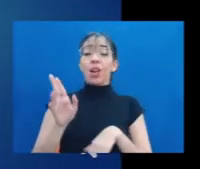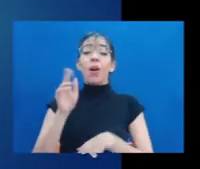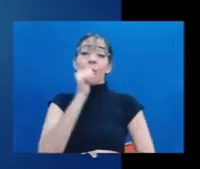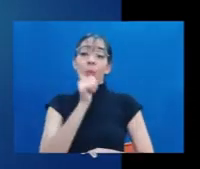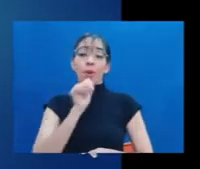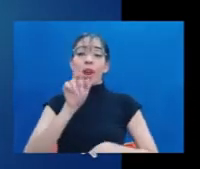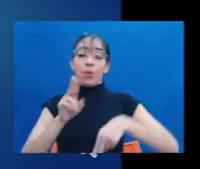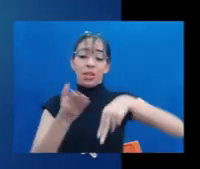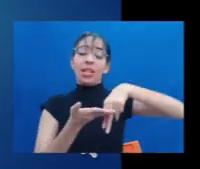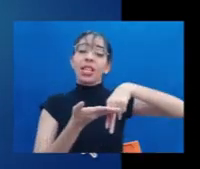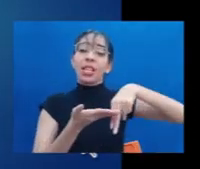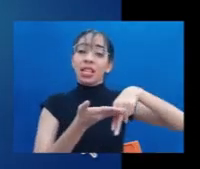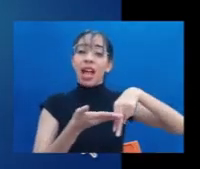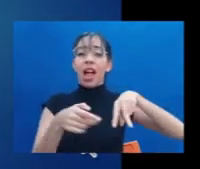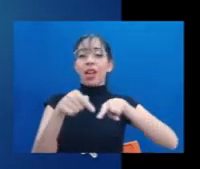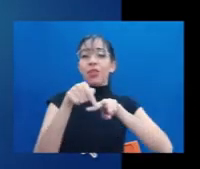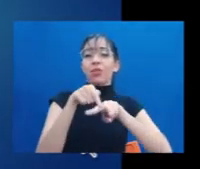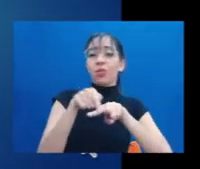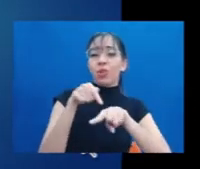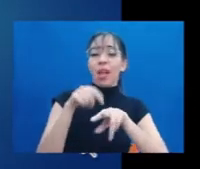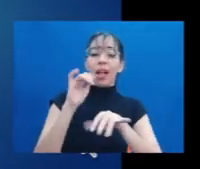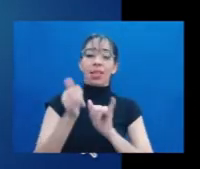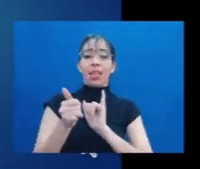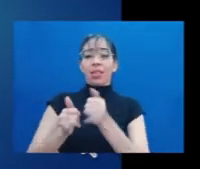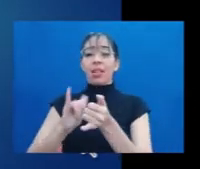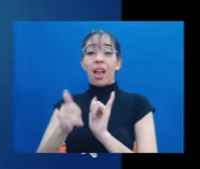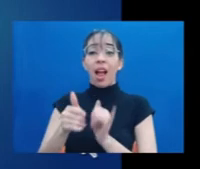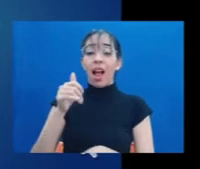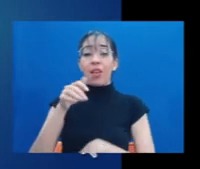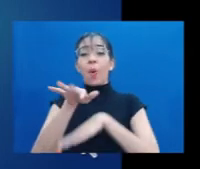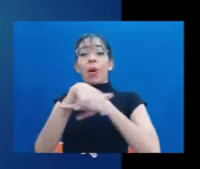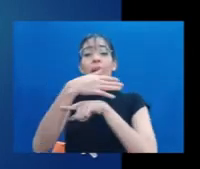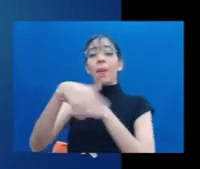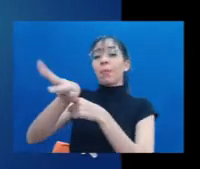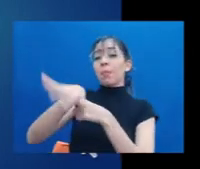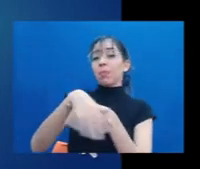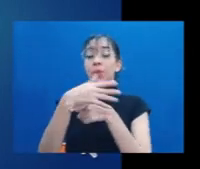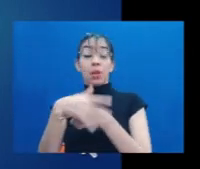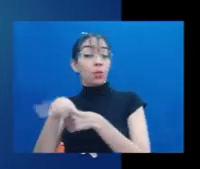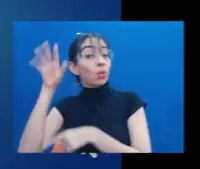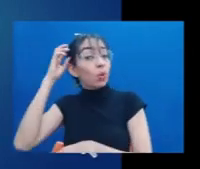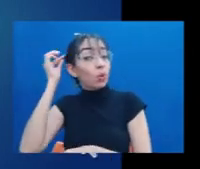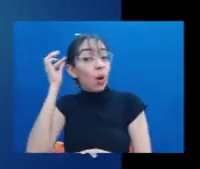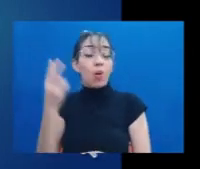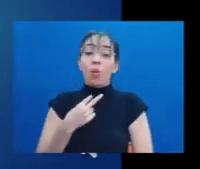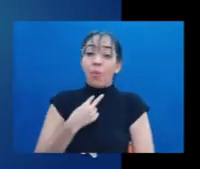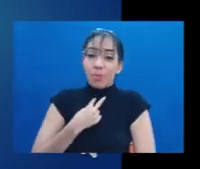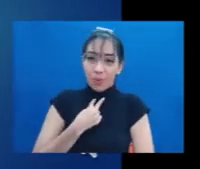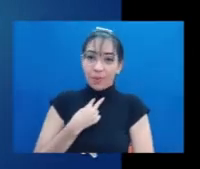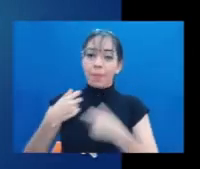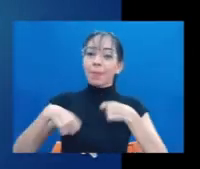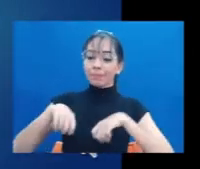laboratório utilizando saia, bermuda, chinelo, sandália, com cabelo solto. Então, esses trajes não